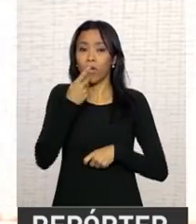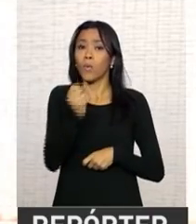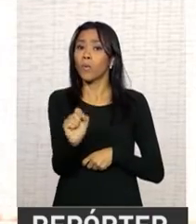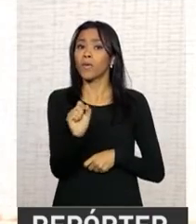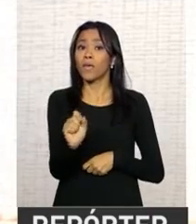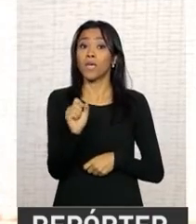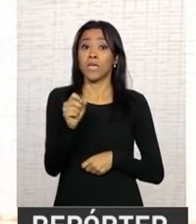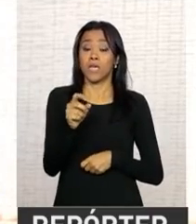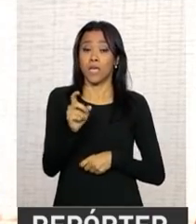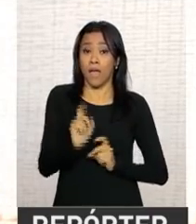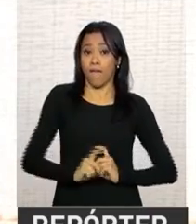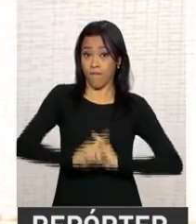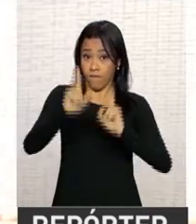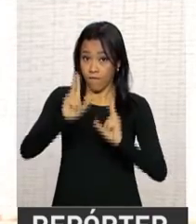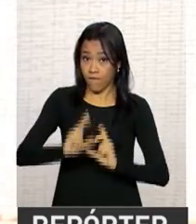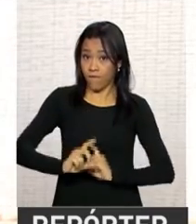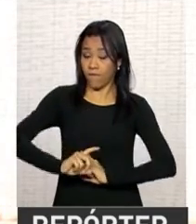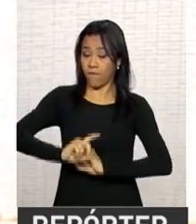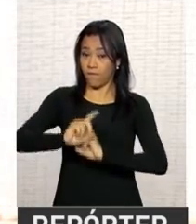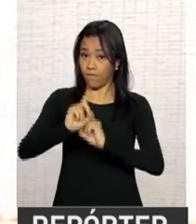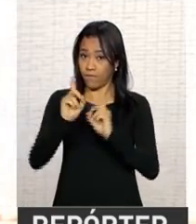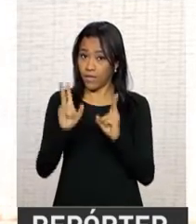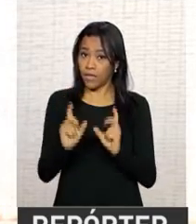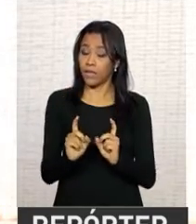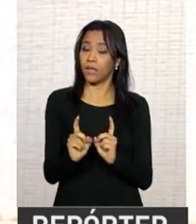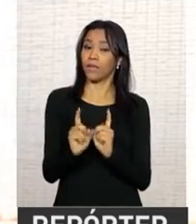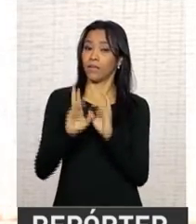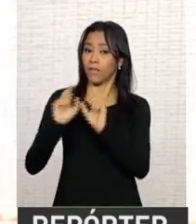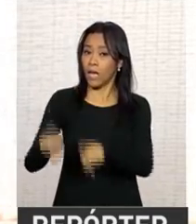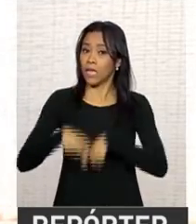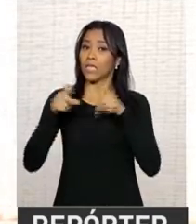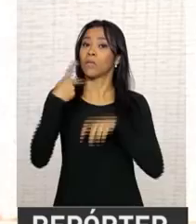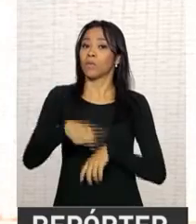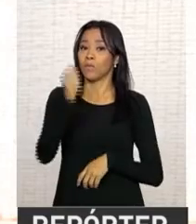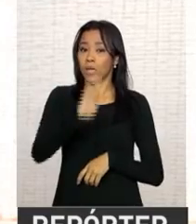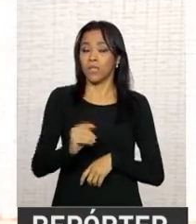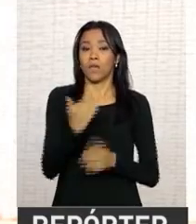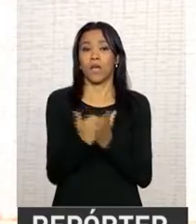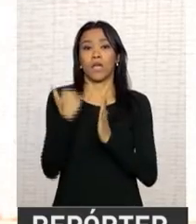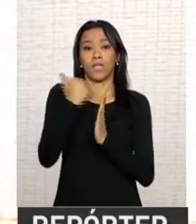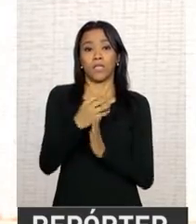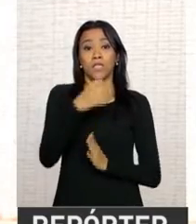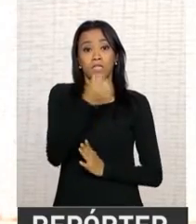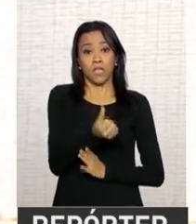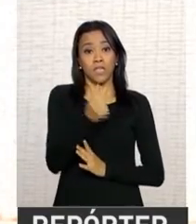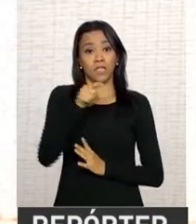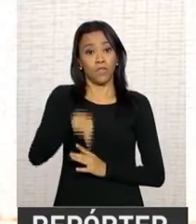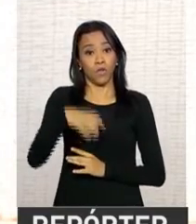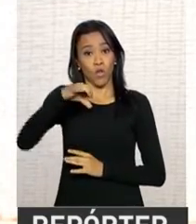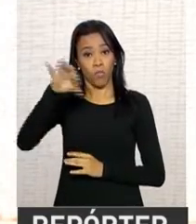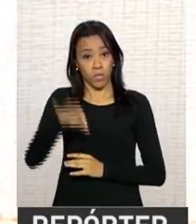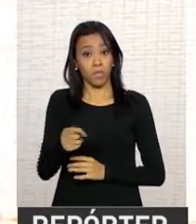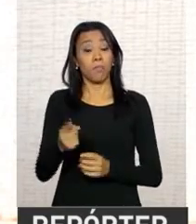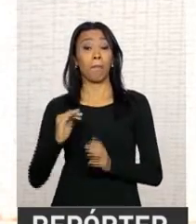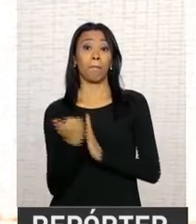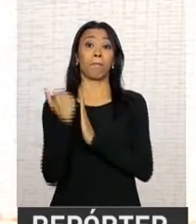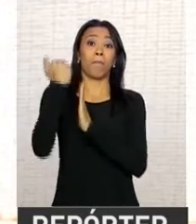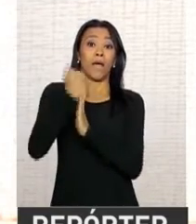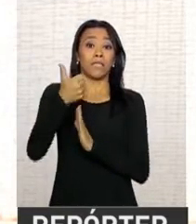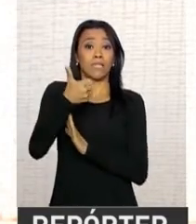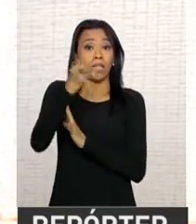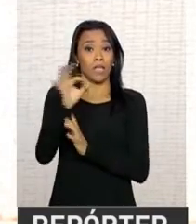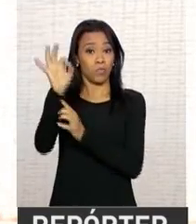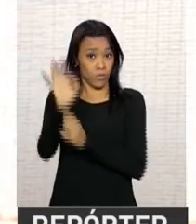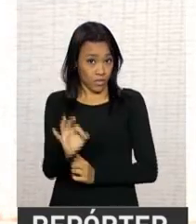de produtos agro-alimentares brasileiras cresçam de 6,9 por cento para 10 por cento nos